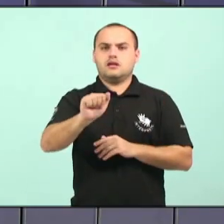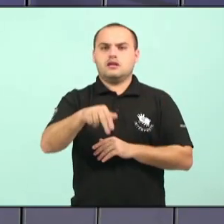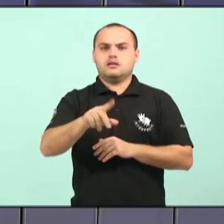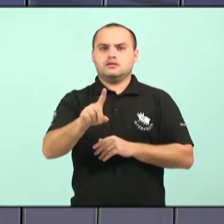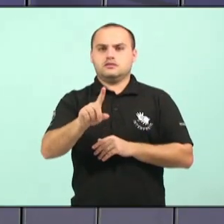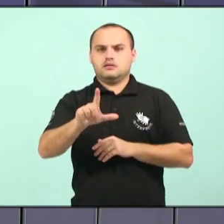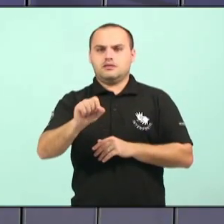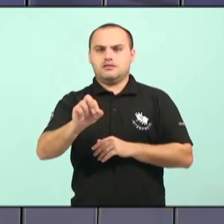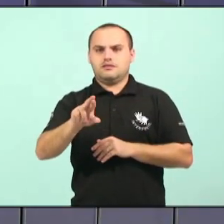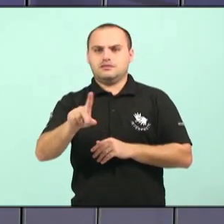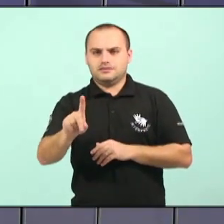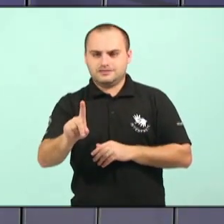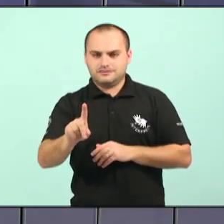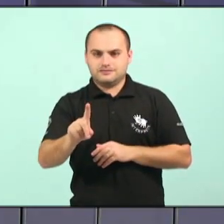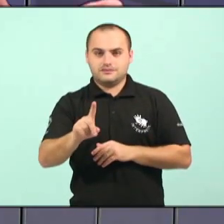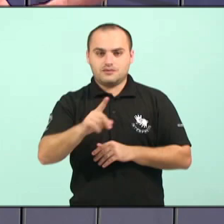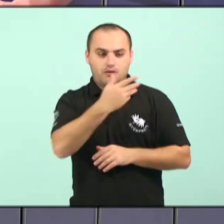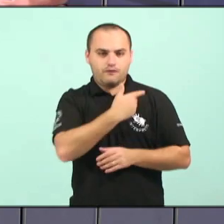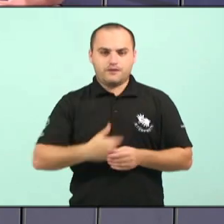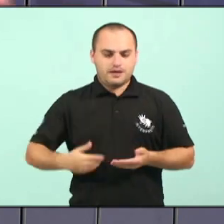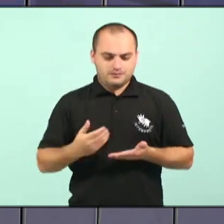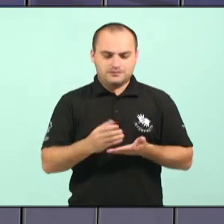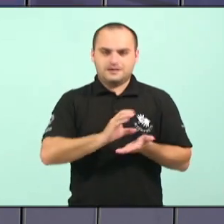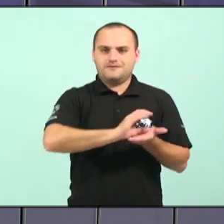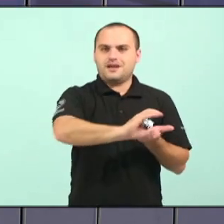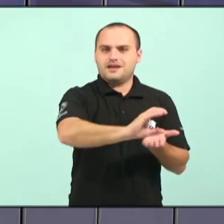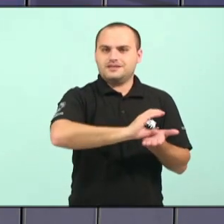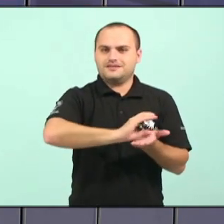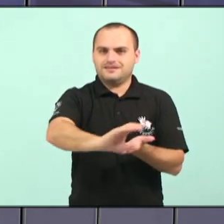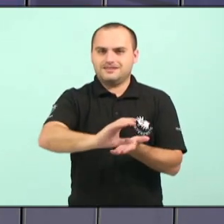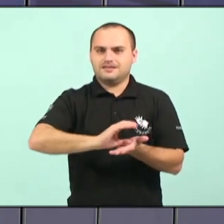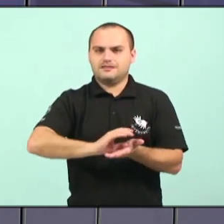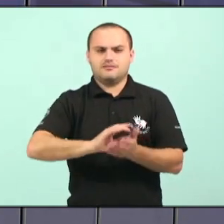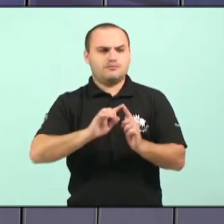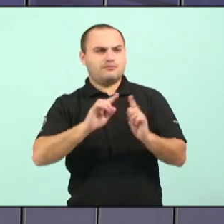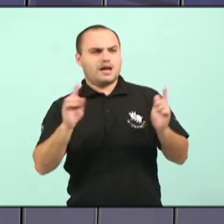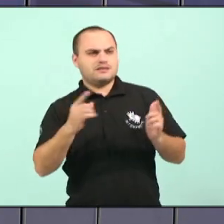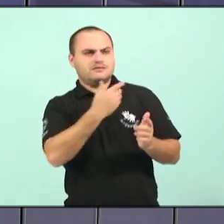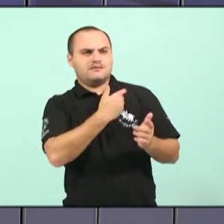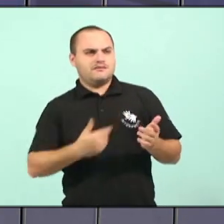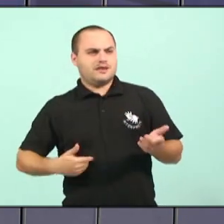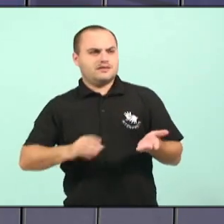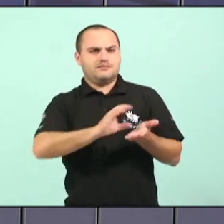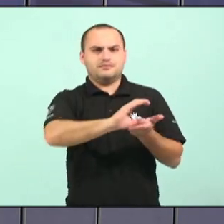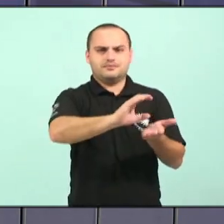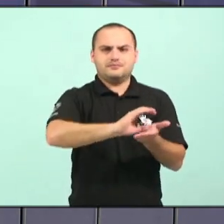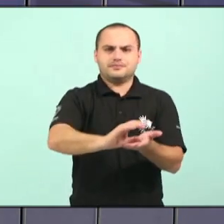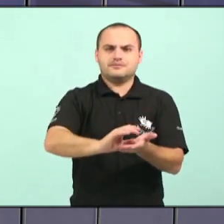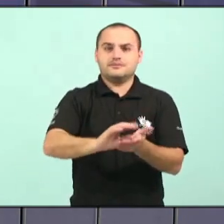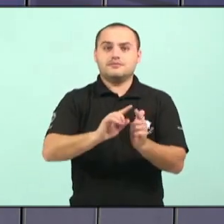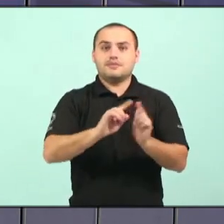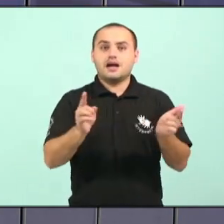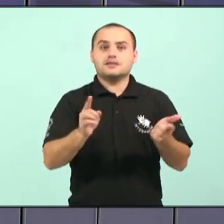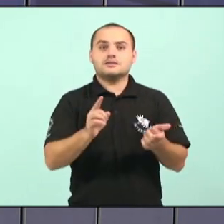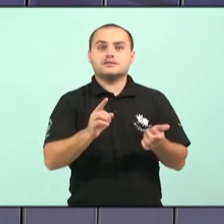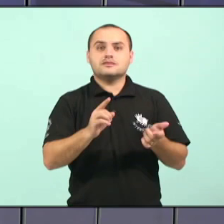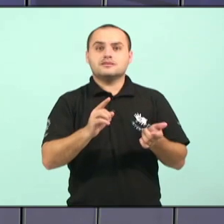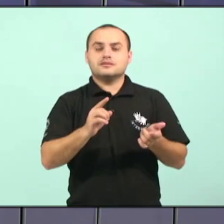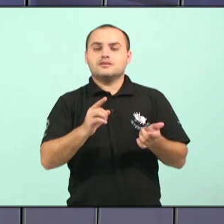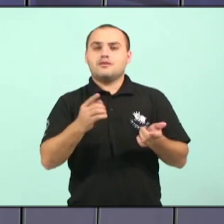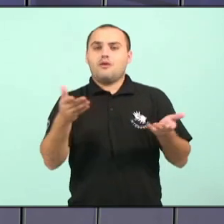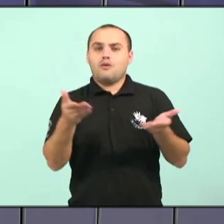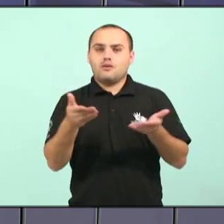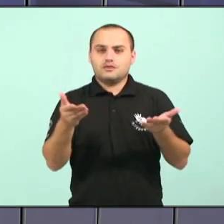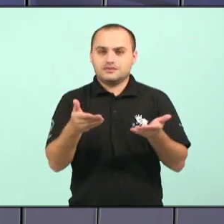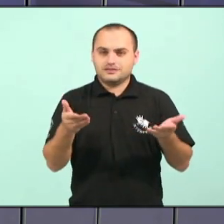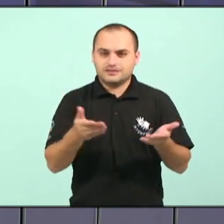investe. Mas o governo não tem mais que botar dinheiro, muitas pessoas podem falar. Mas o que o governo bota aqui vale a pena. Porque de cada